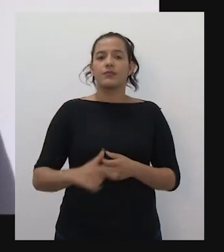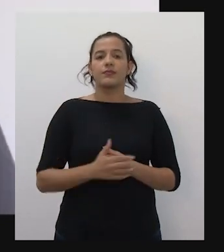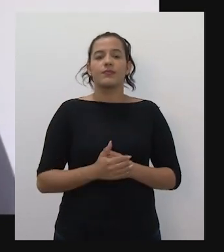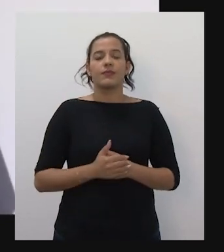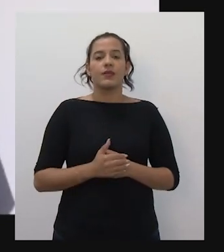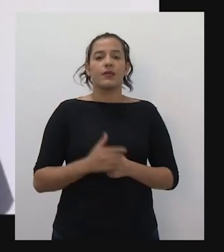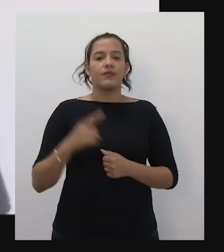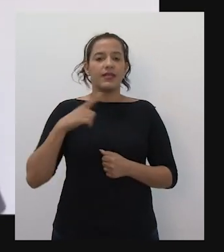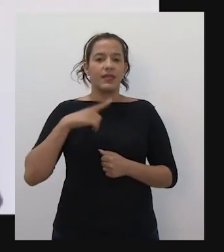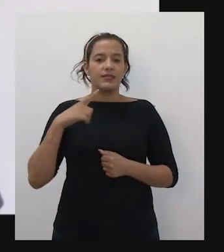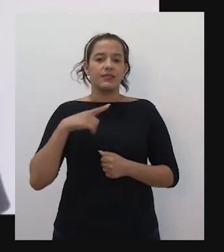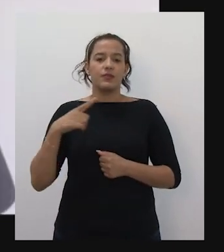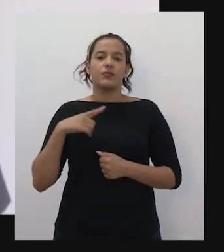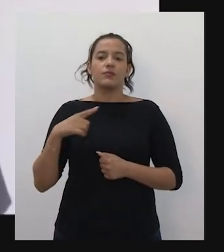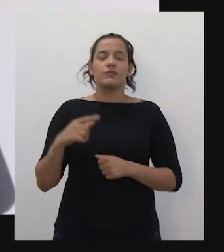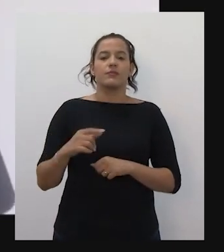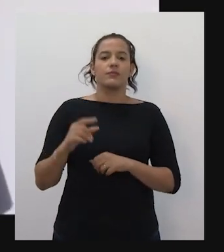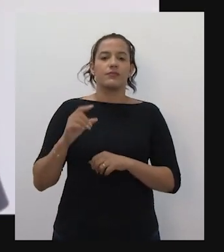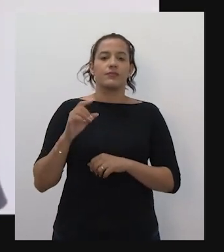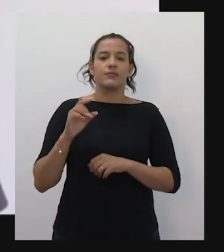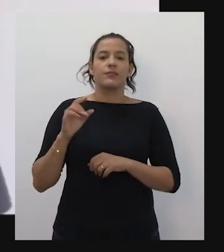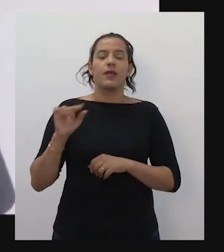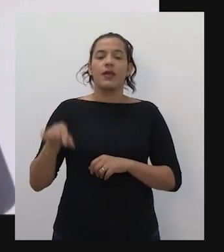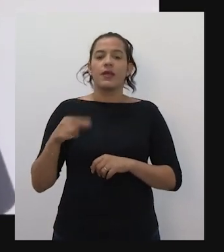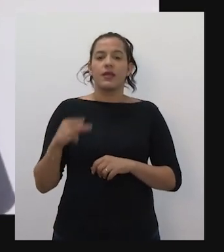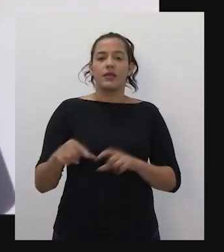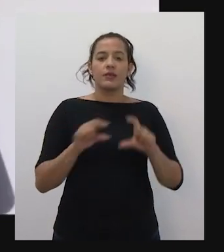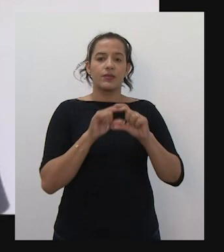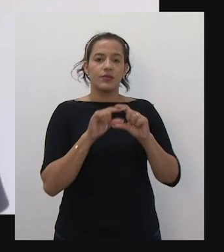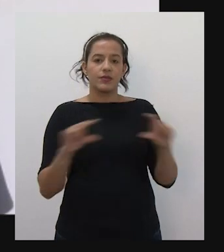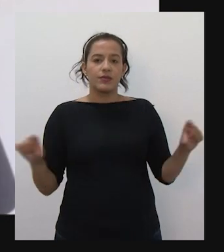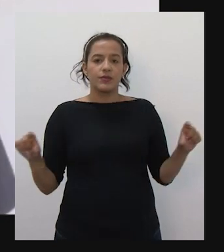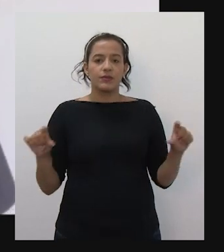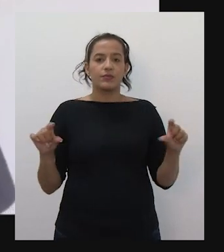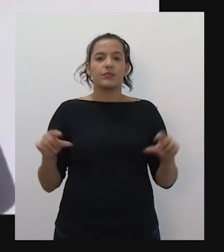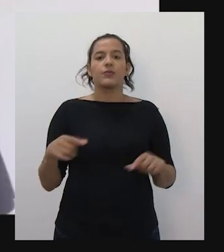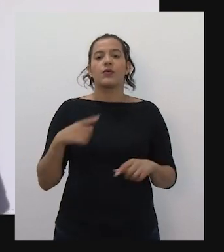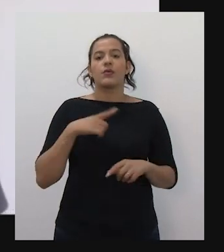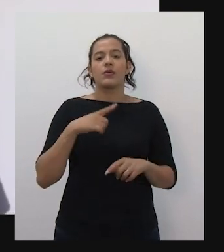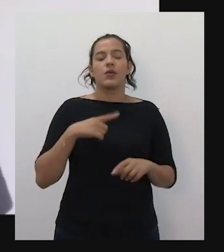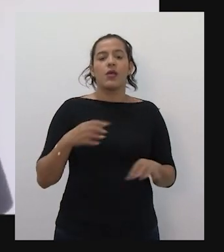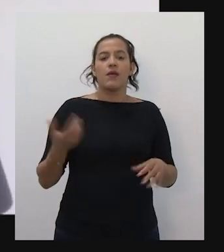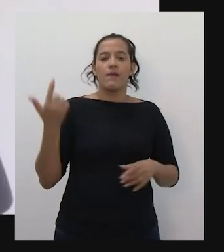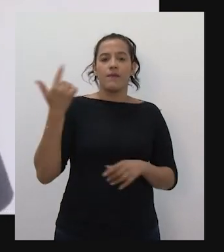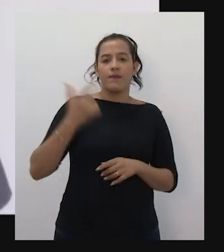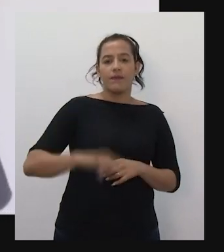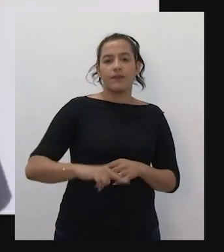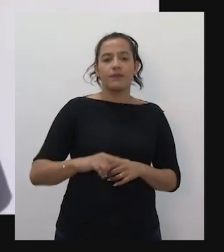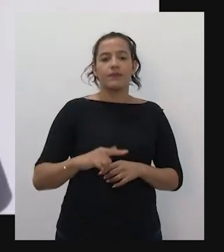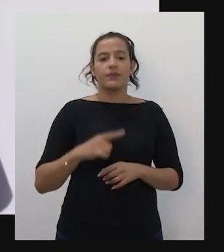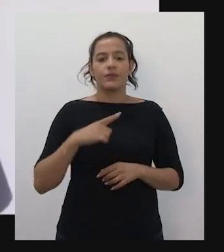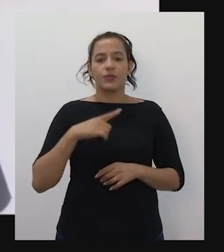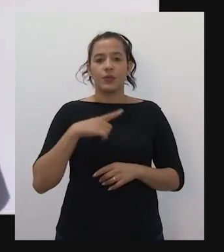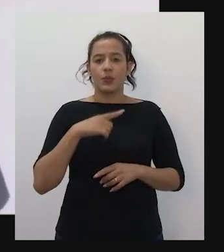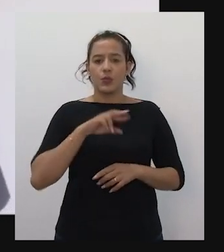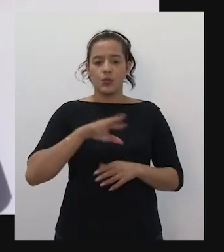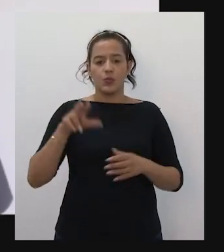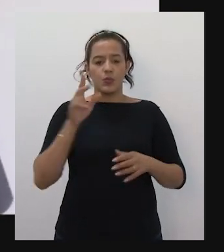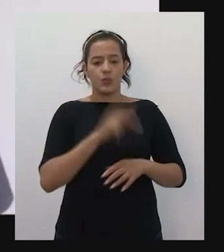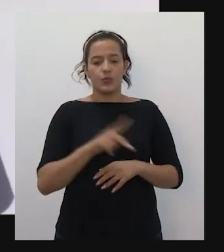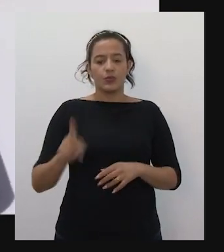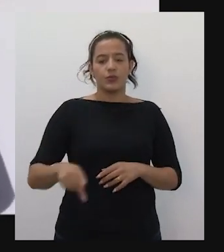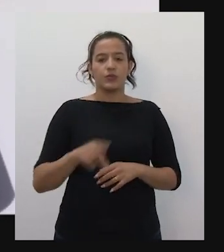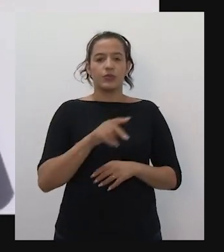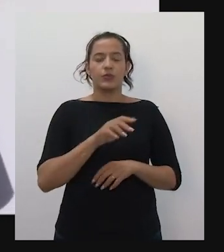faculdade de Educação Física, 2 frases me chamaram a atenção. A primeira dizia que para ser um bom profissional de Educação